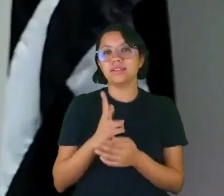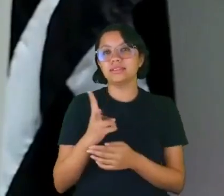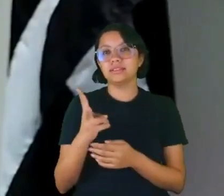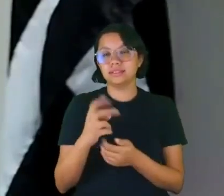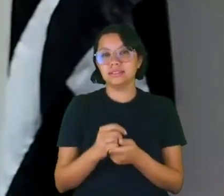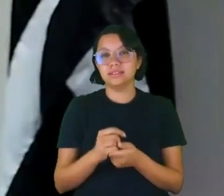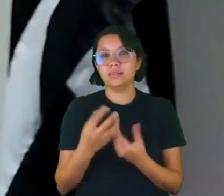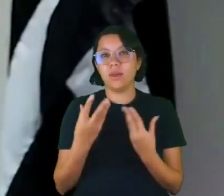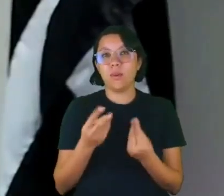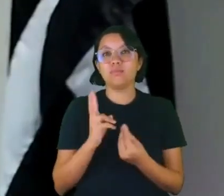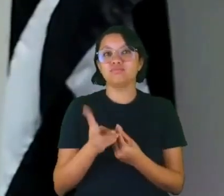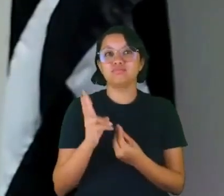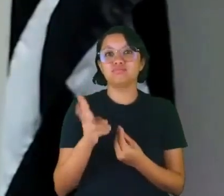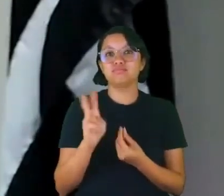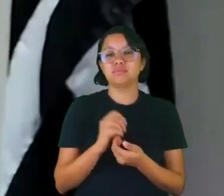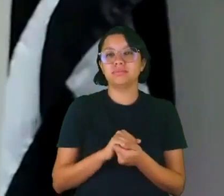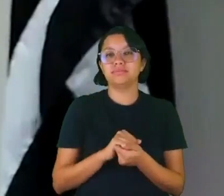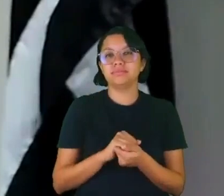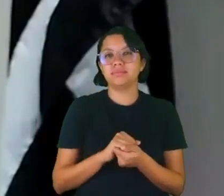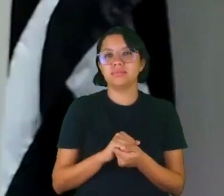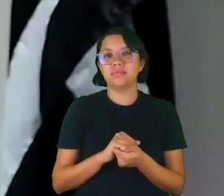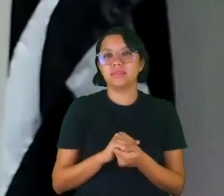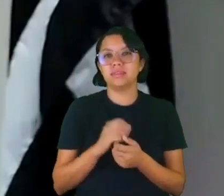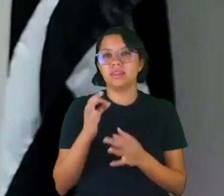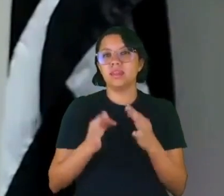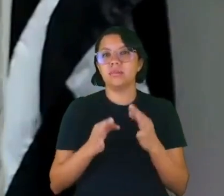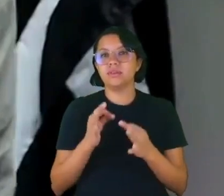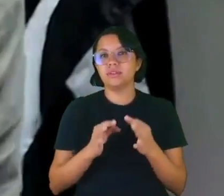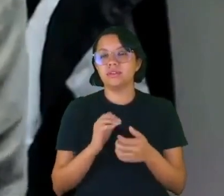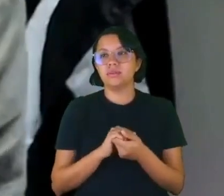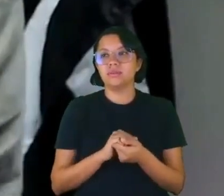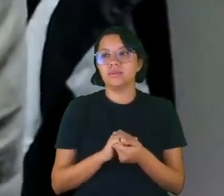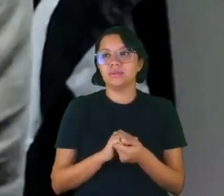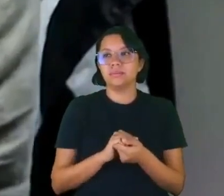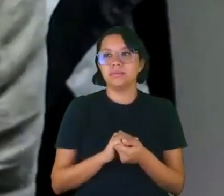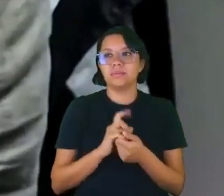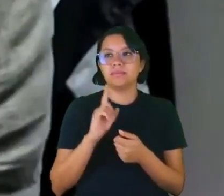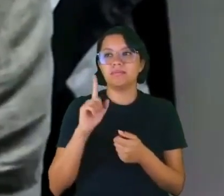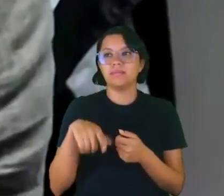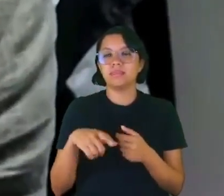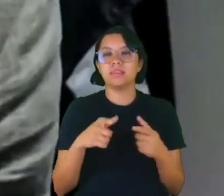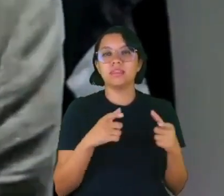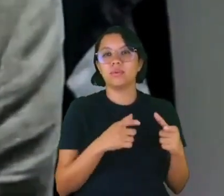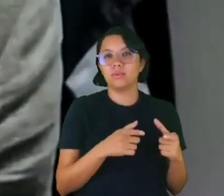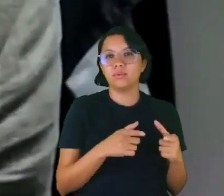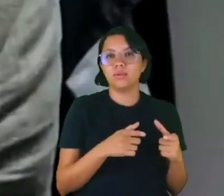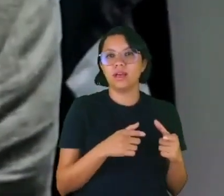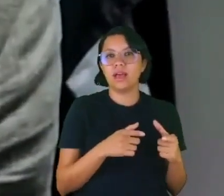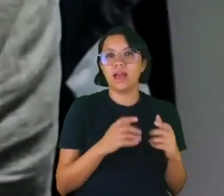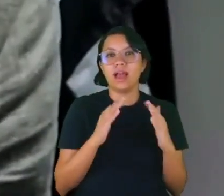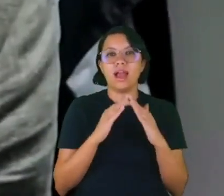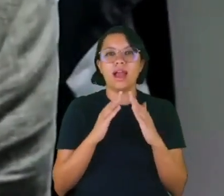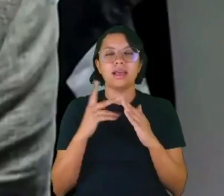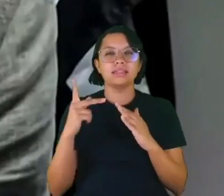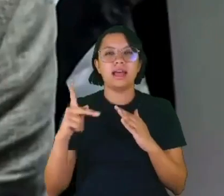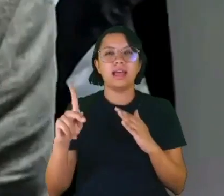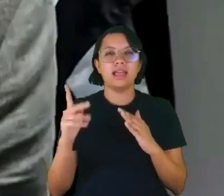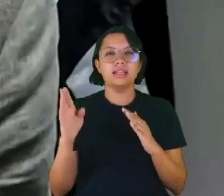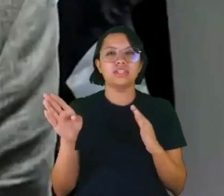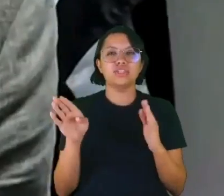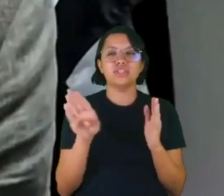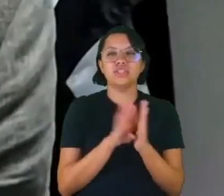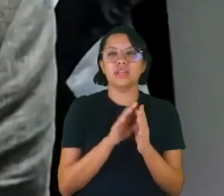lugar, é a casa daquele que vem bater na porta com o seu último recurso. E nós sabemos que tem tanta gente aí